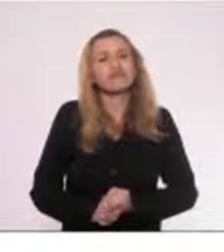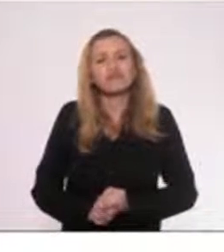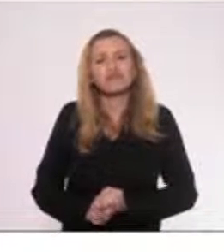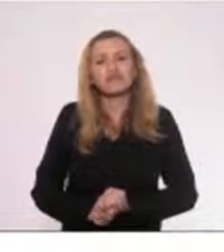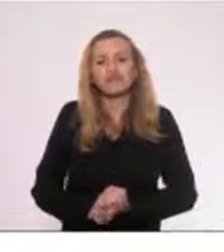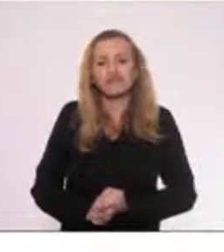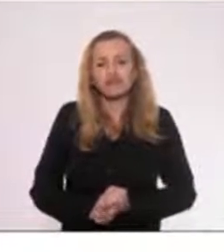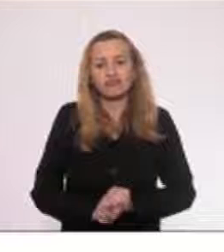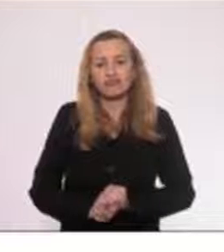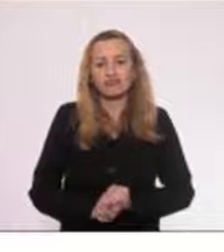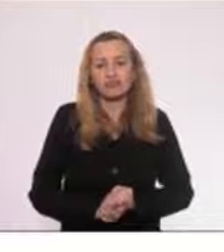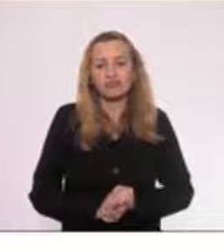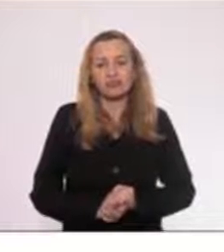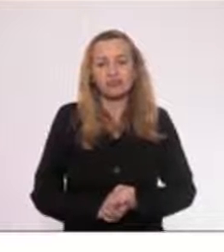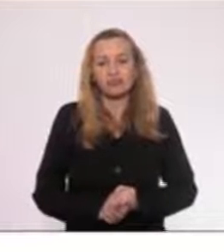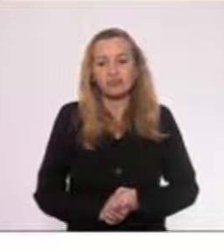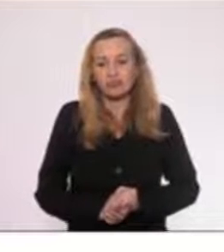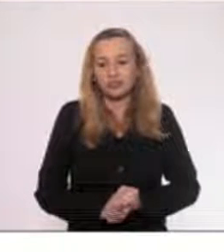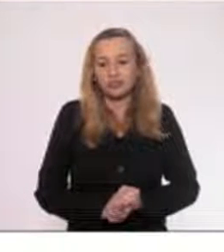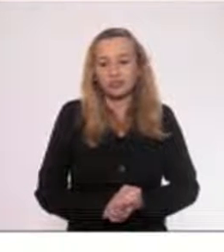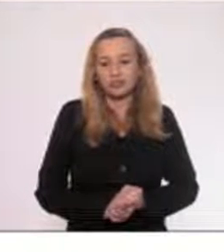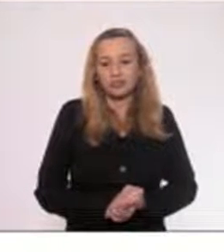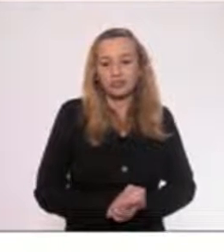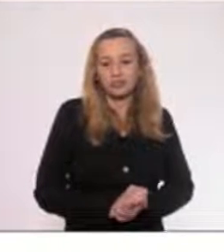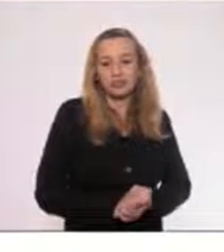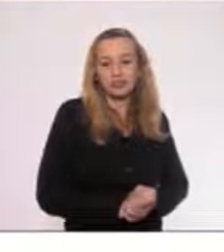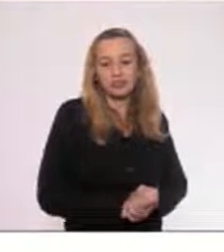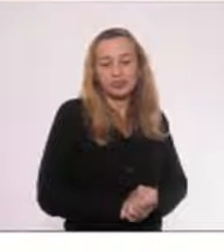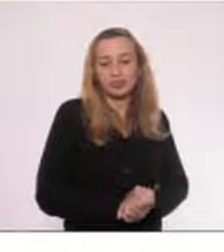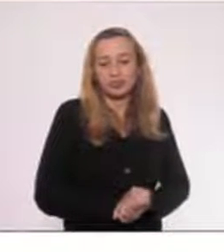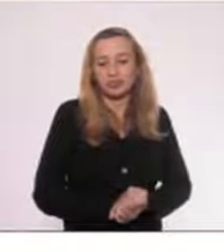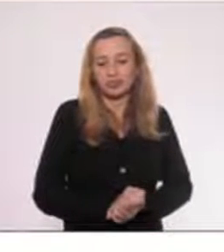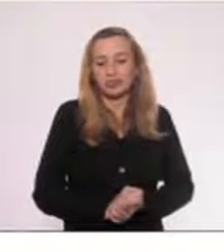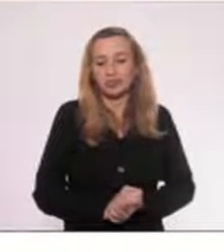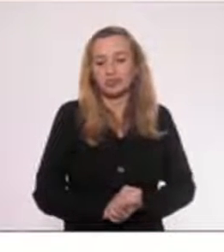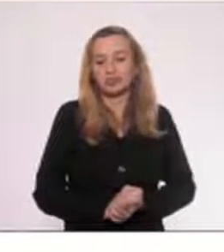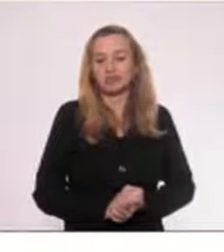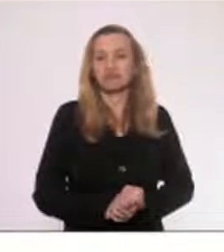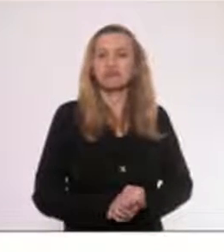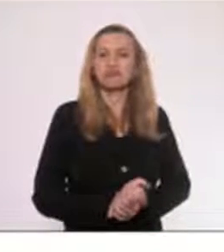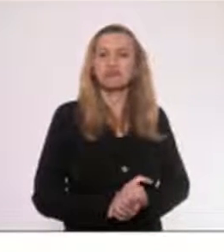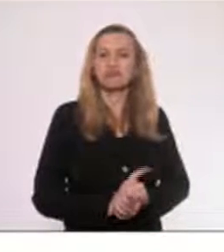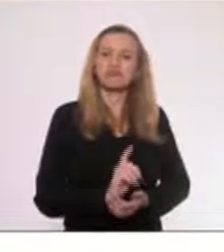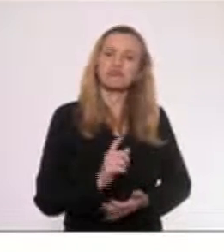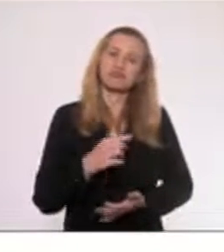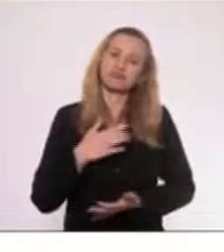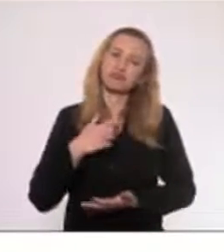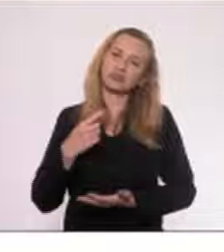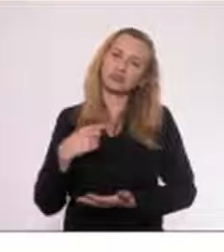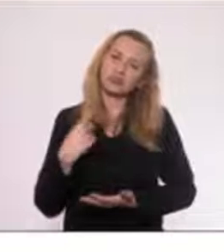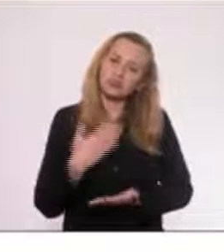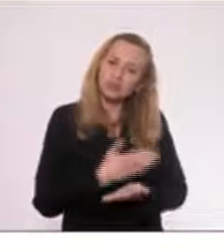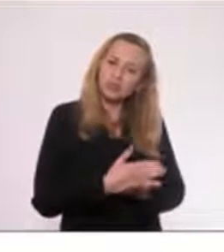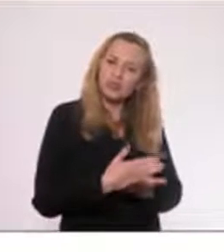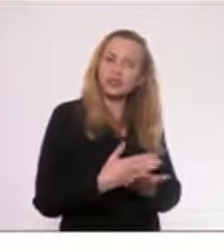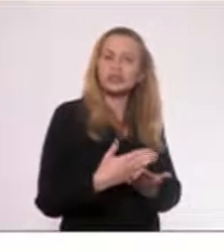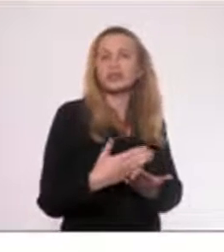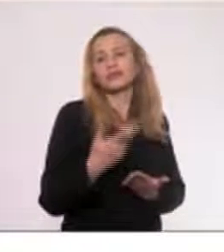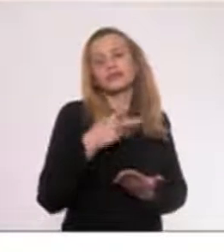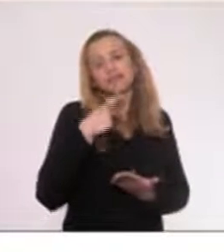furto de forma nenhuma de começar as minhas palavras